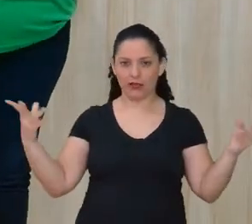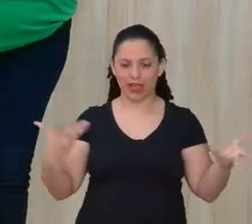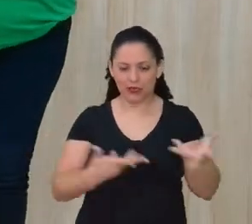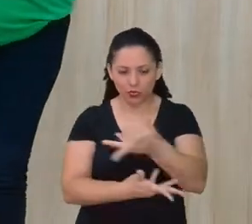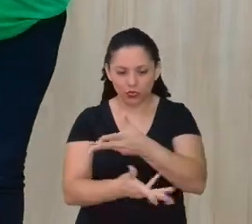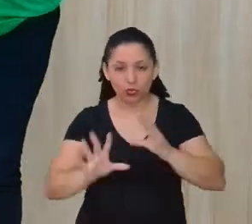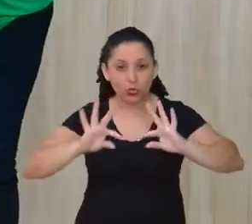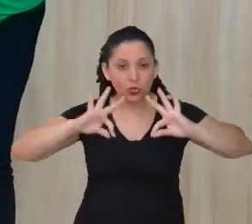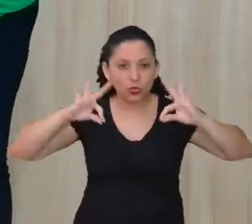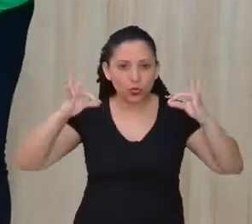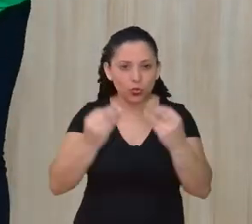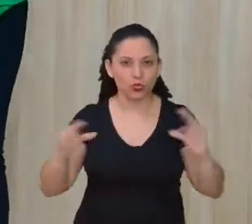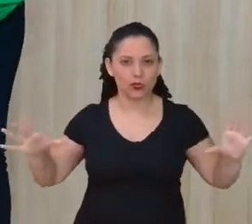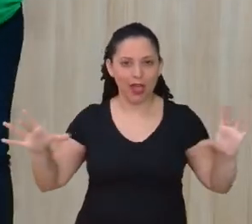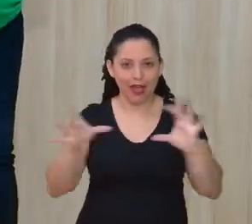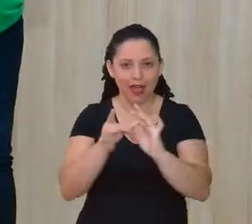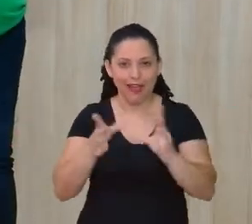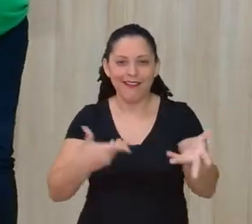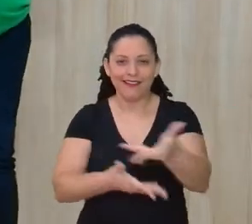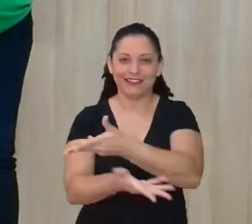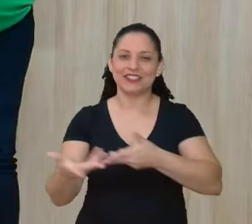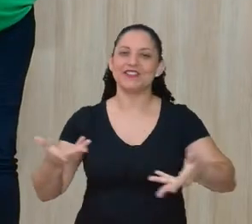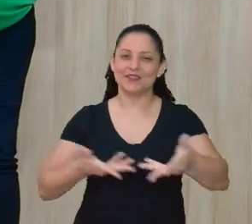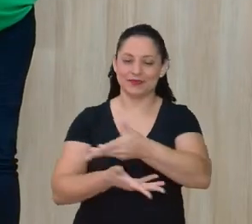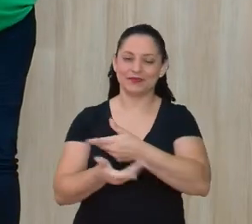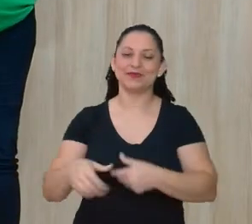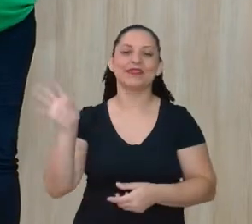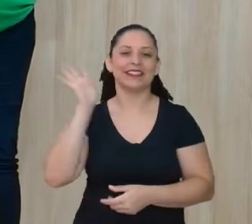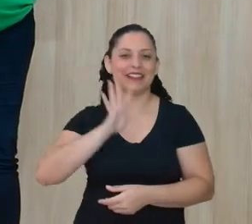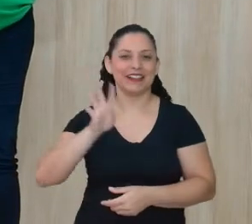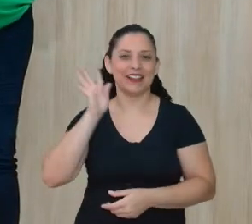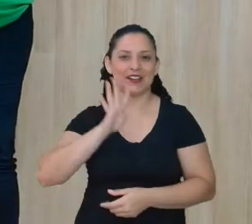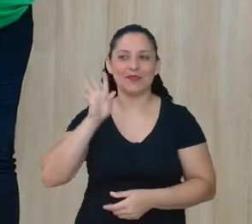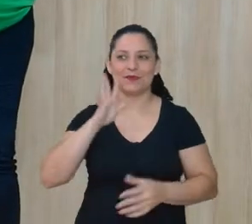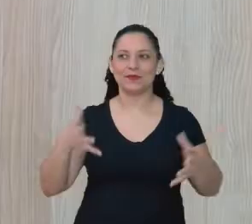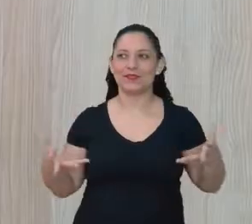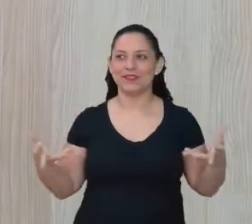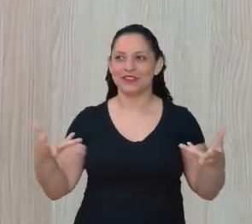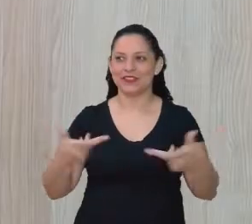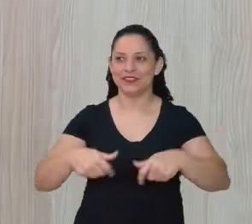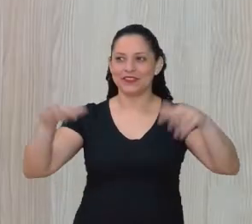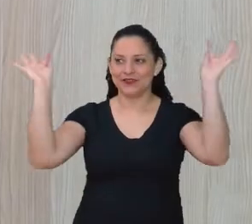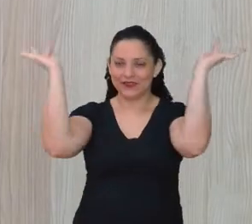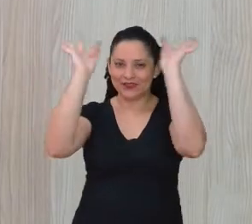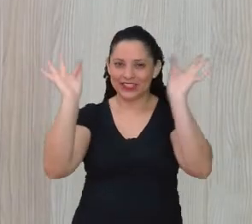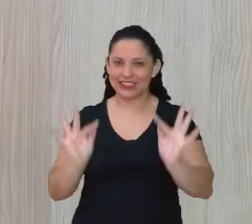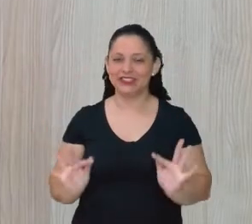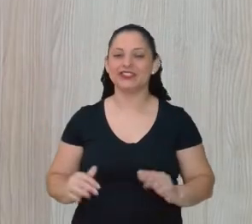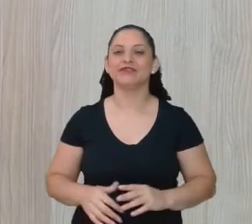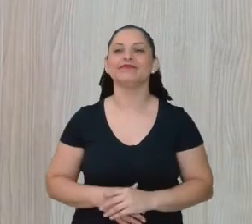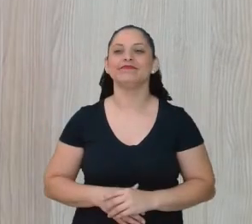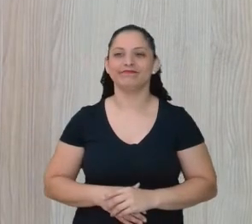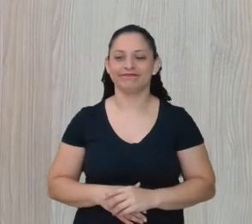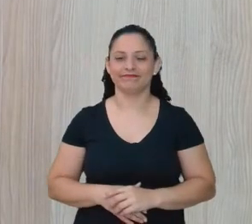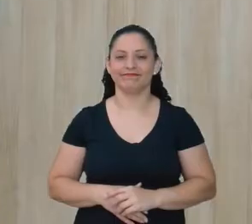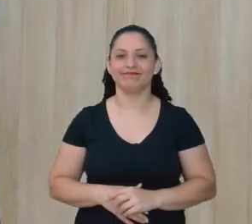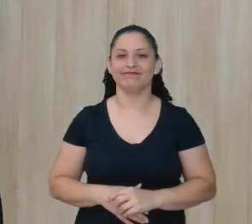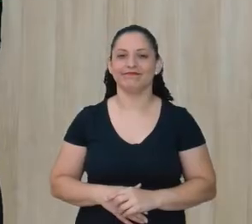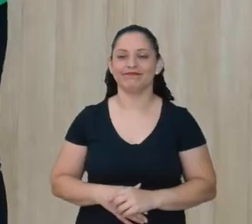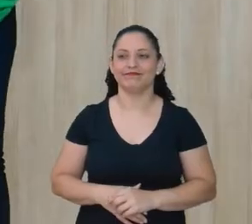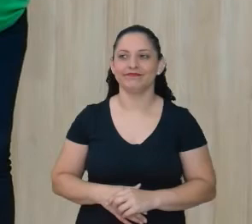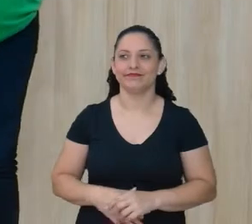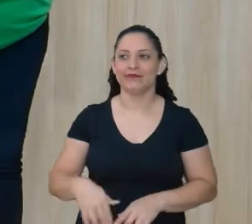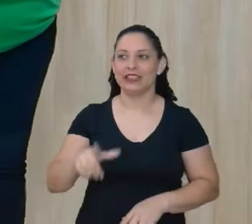tudo mais. Então, legal demais, né, professora? Muito legal, maravilhoso o trabalho. Eu também, muito. Então, vamos